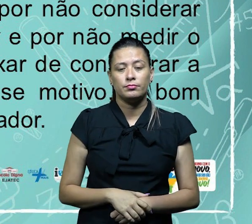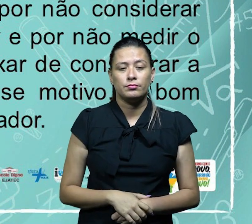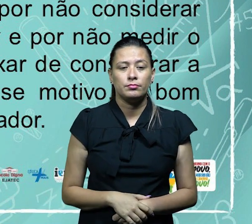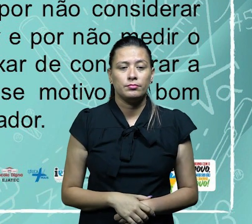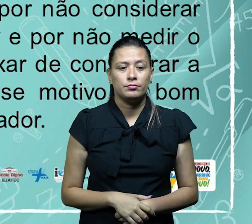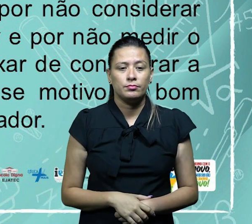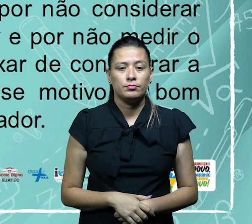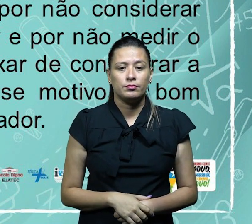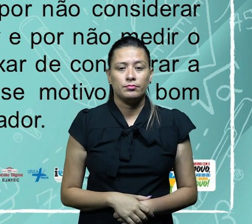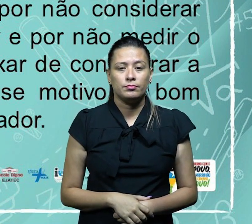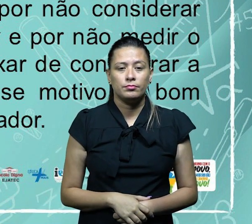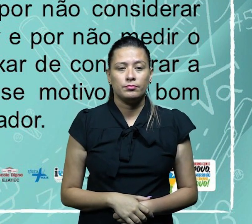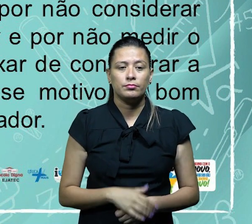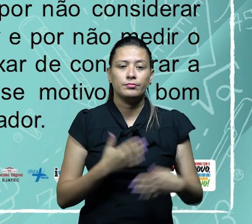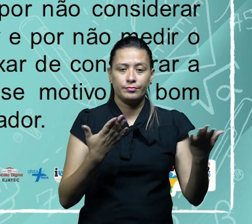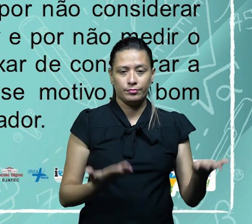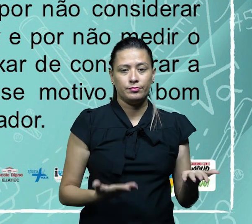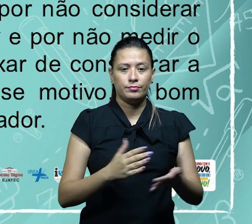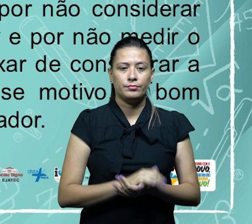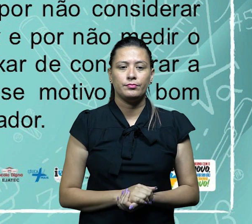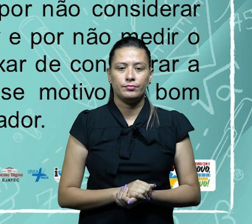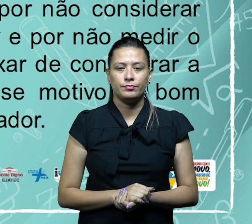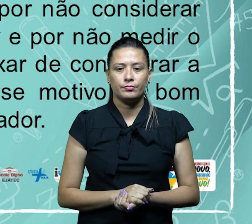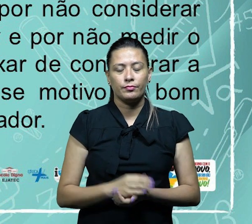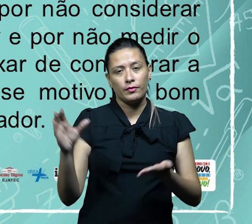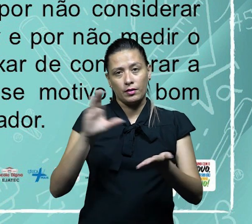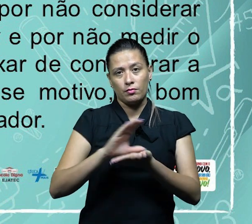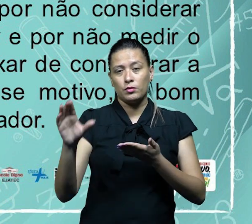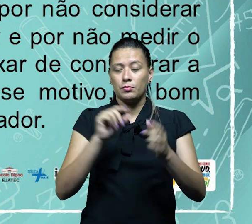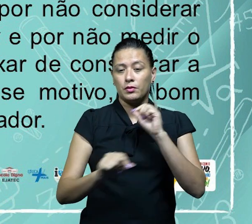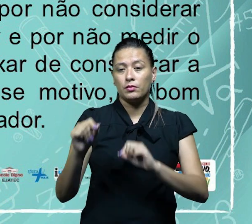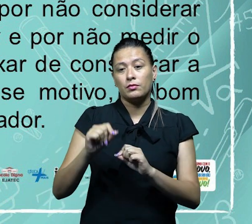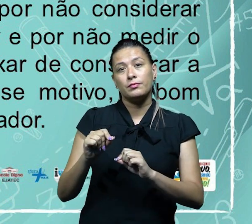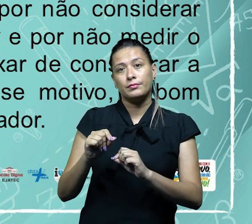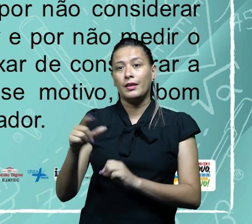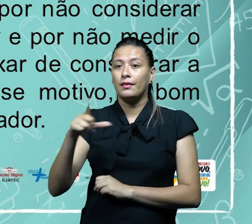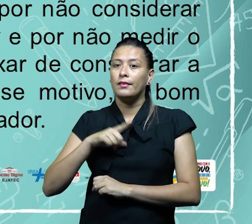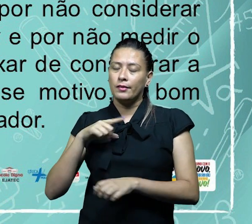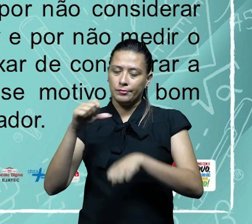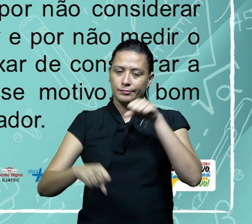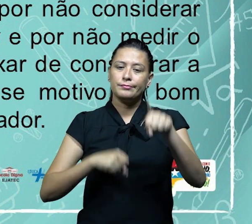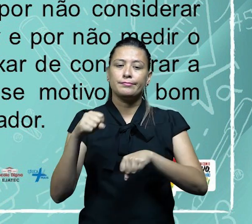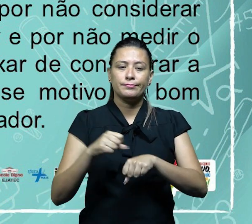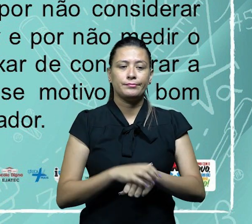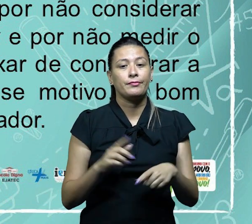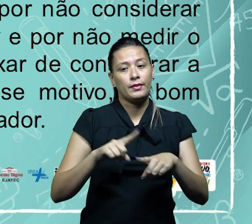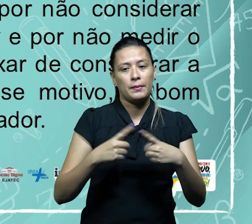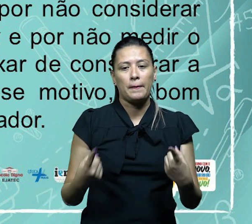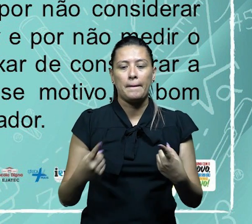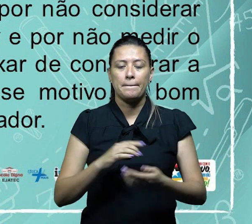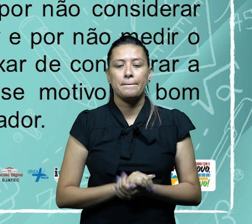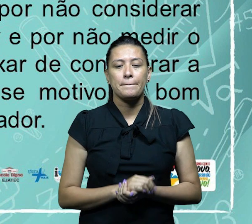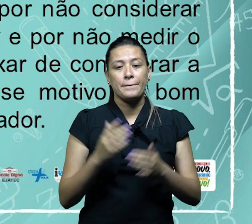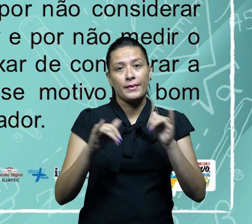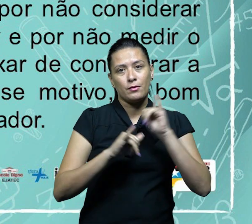oportunidade de investimento, ao deixar de considerar a TMA, a taxa mínima de atratividade. Certinho? Por esse motivo,